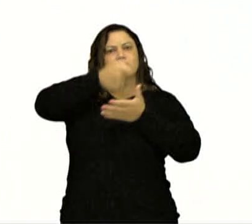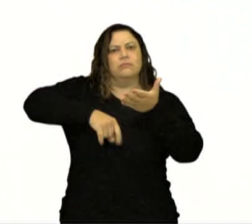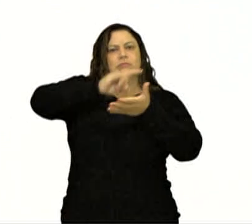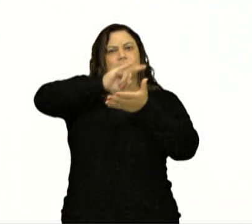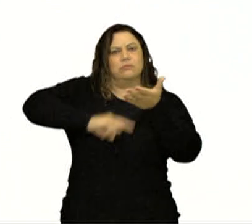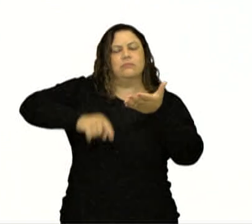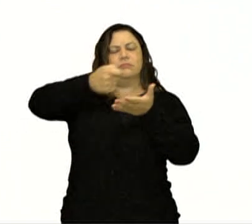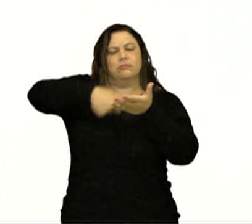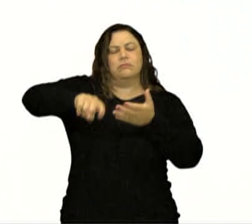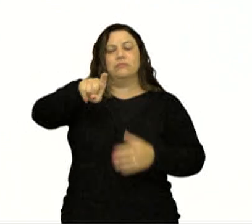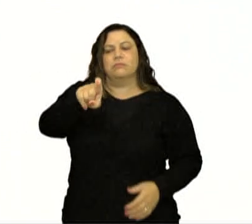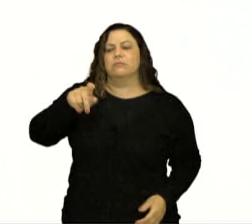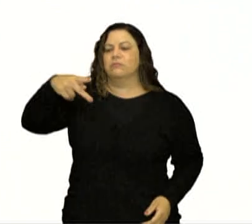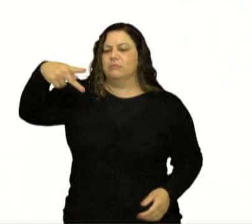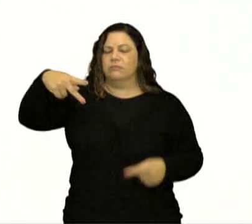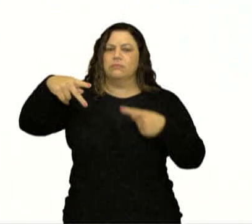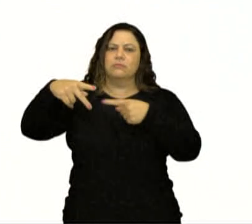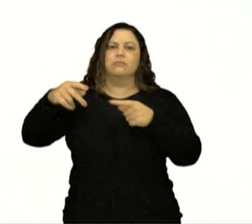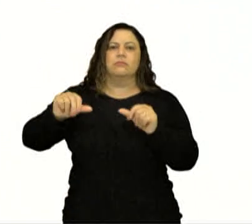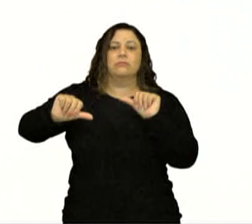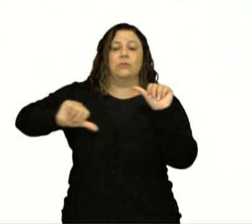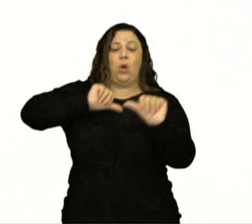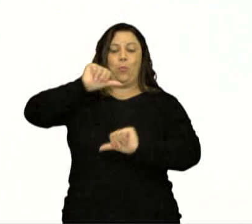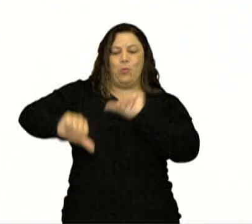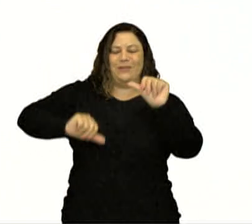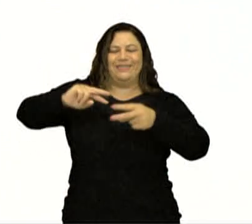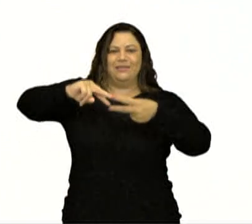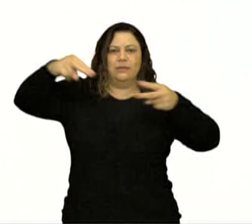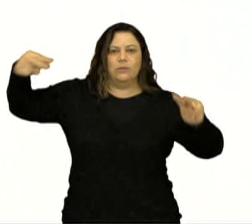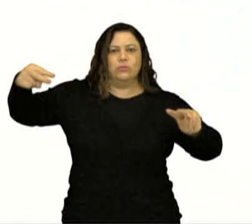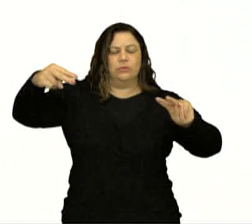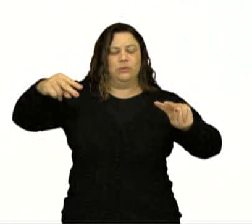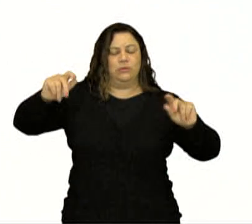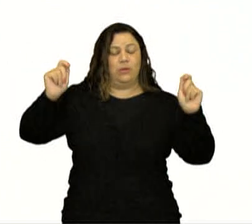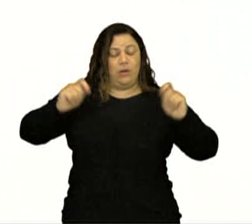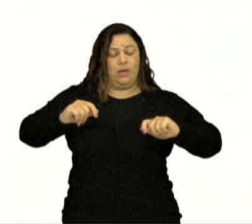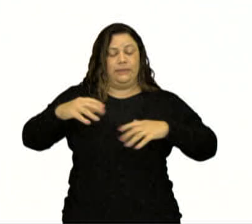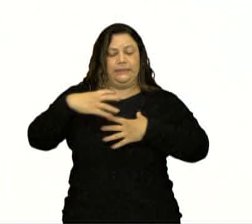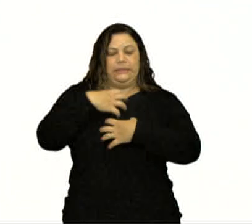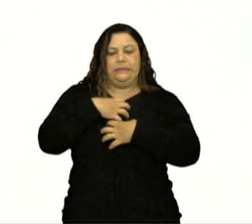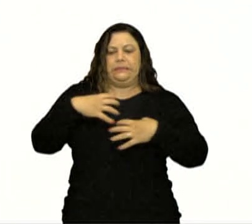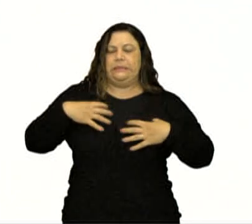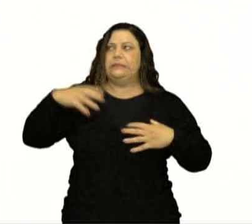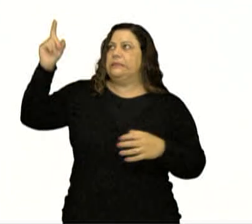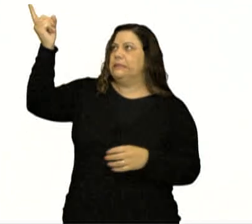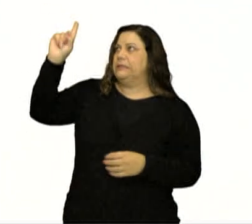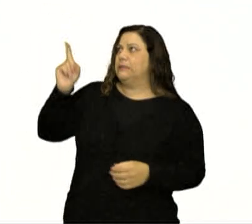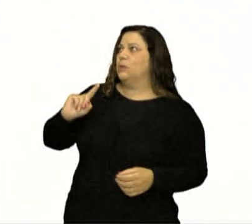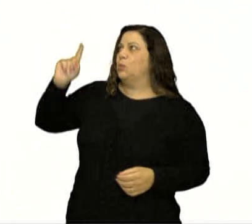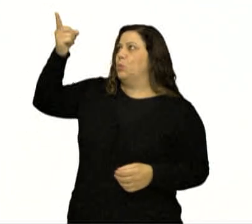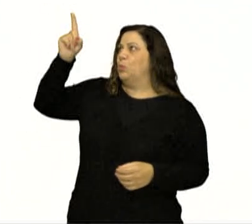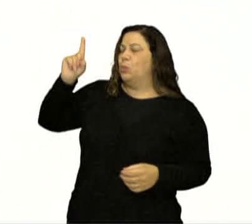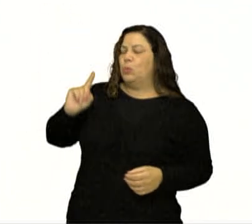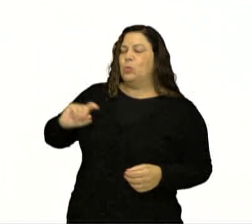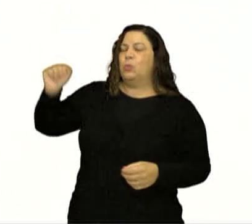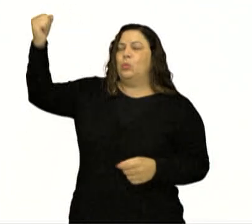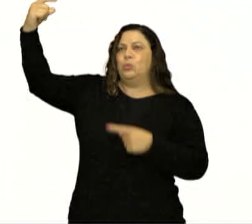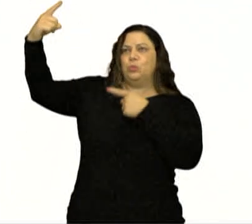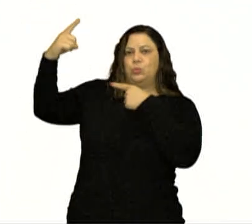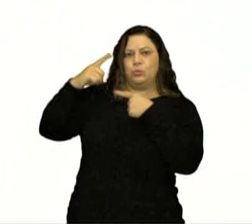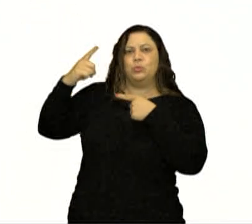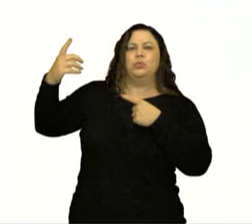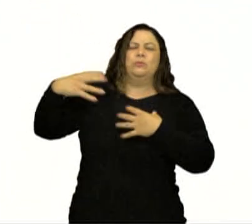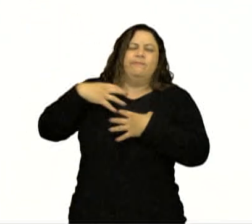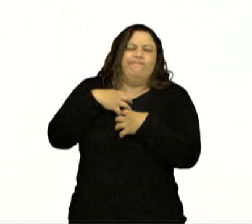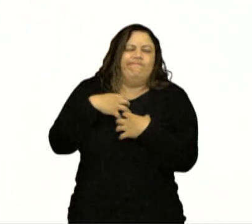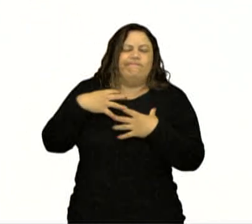simplesmente XP, fruto de uma mutação genética que gera hipersensibilidade à luz, ou seja, à luz solar, né? Ou seja, fica muito mais